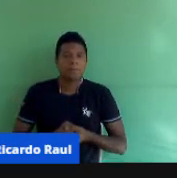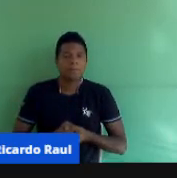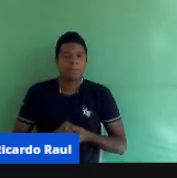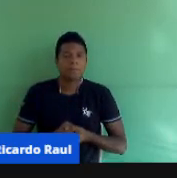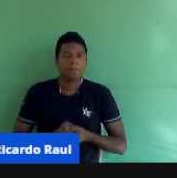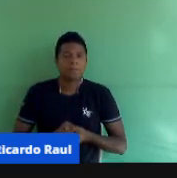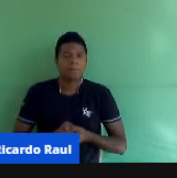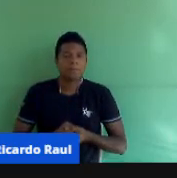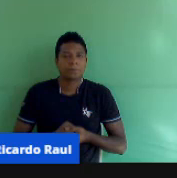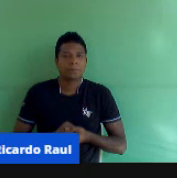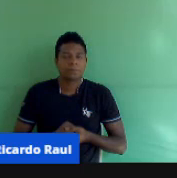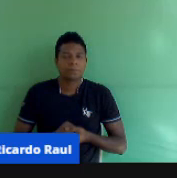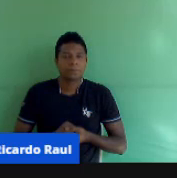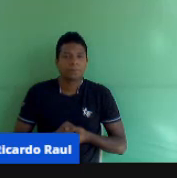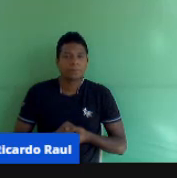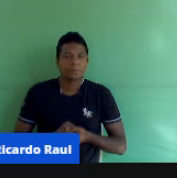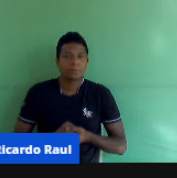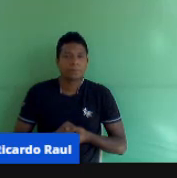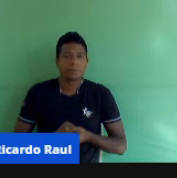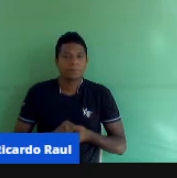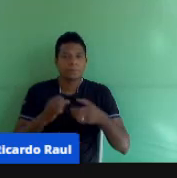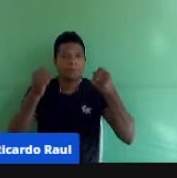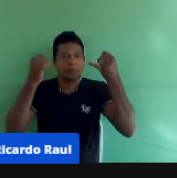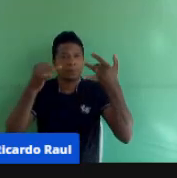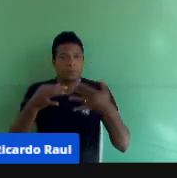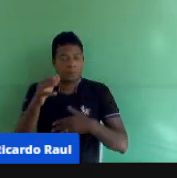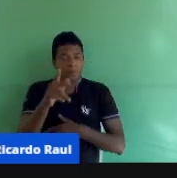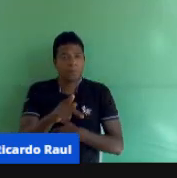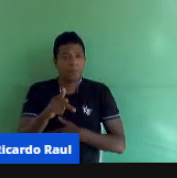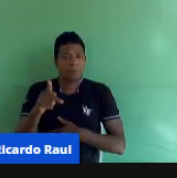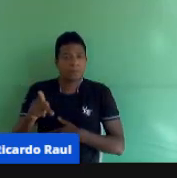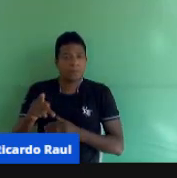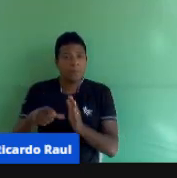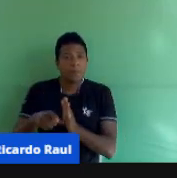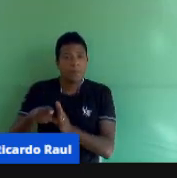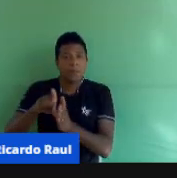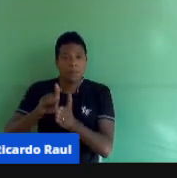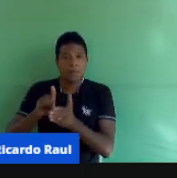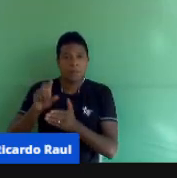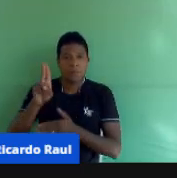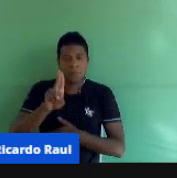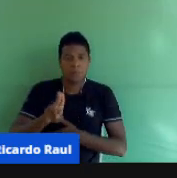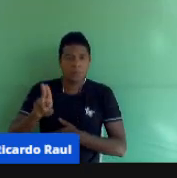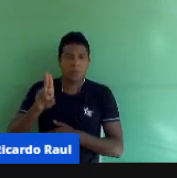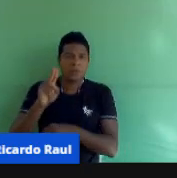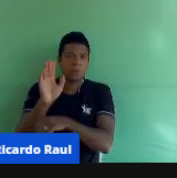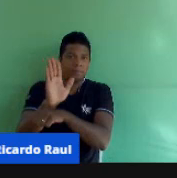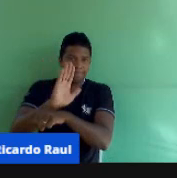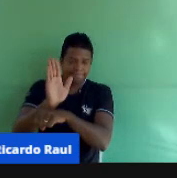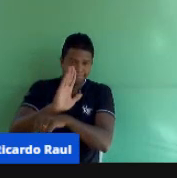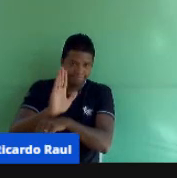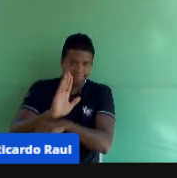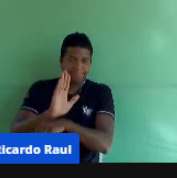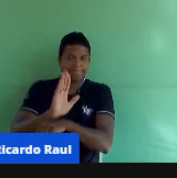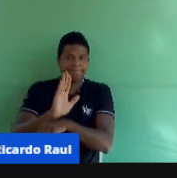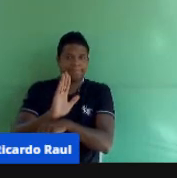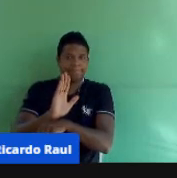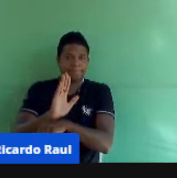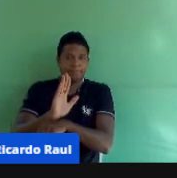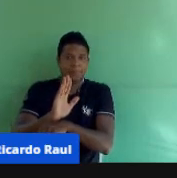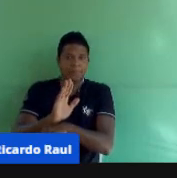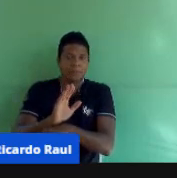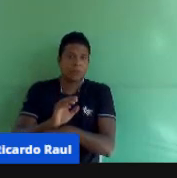primeira parte, eu quero dizer, professor, antes de utilizar o cinema, a gente tem que entender, utilizar o